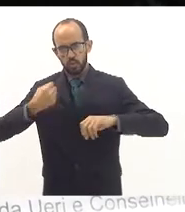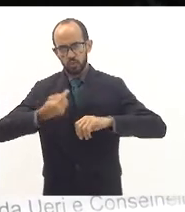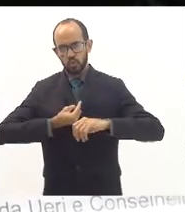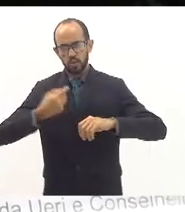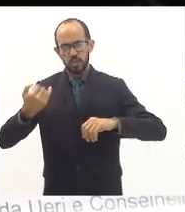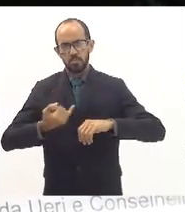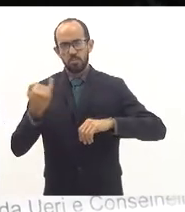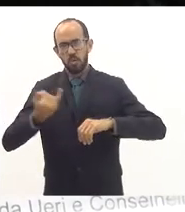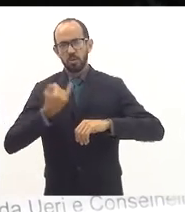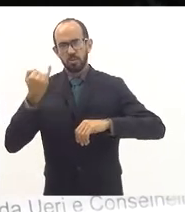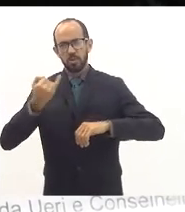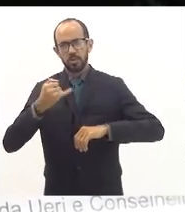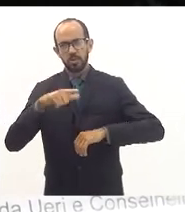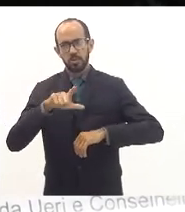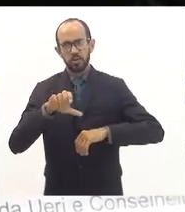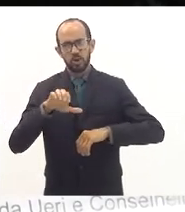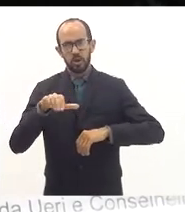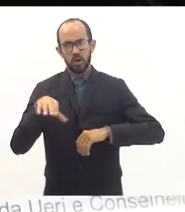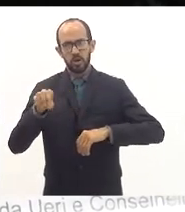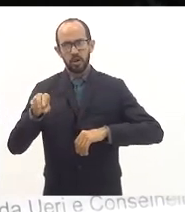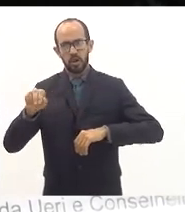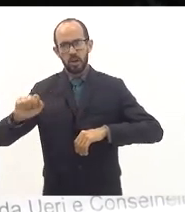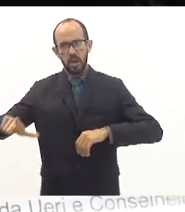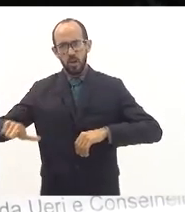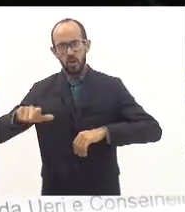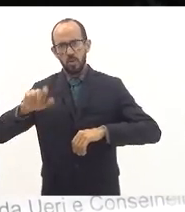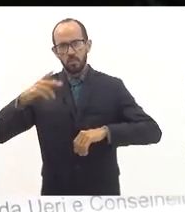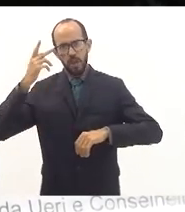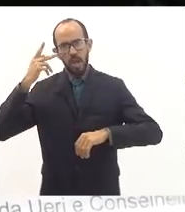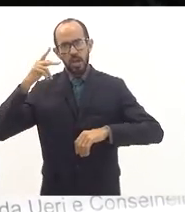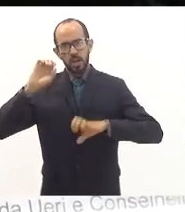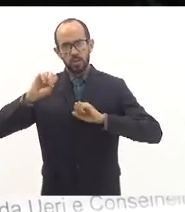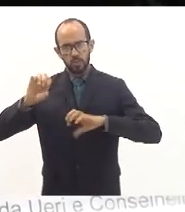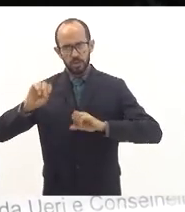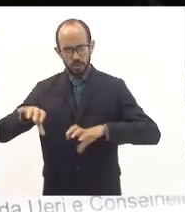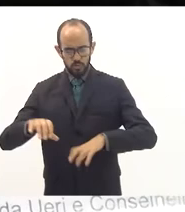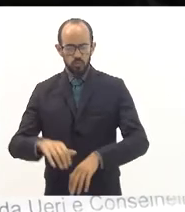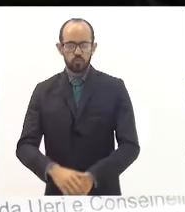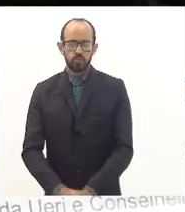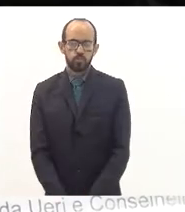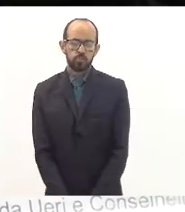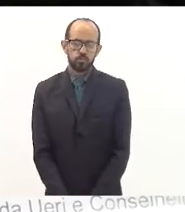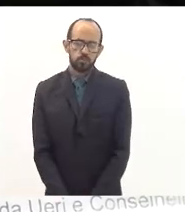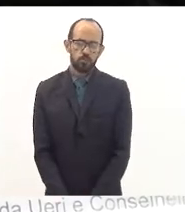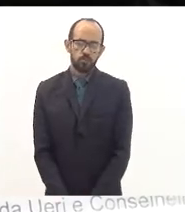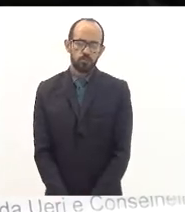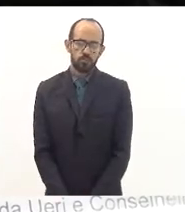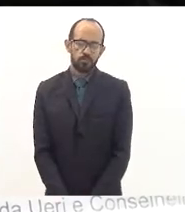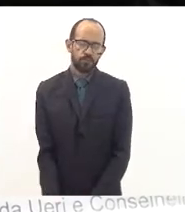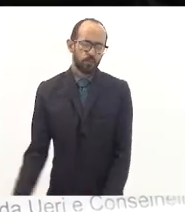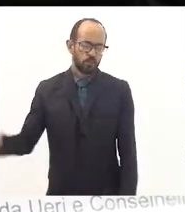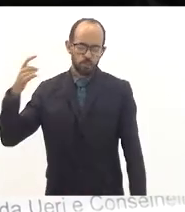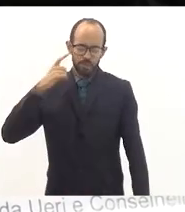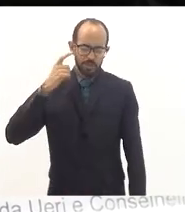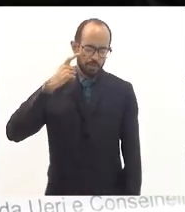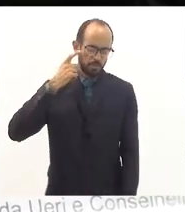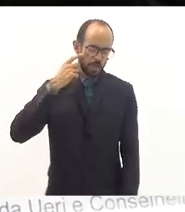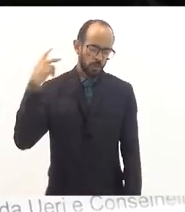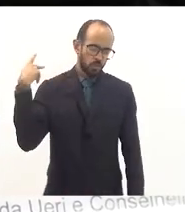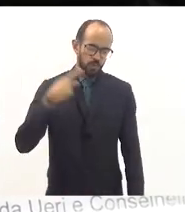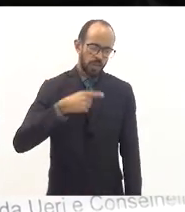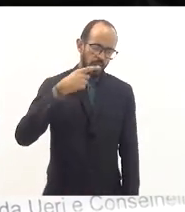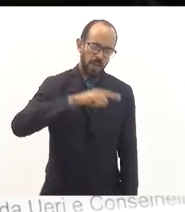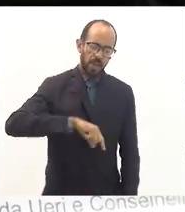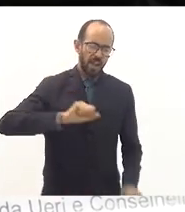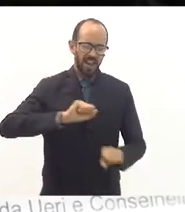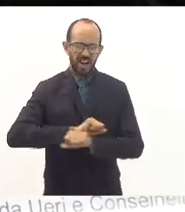importância mundial de Leonel Brizola para a educação. O pensamento de Brizola era